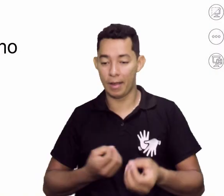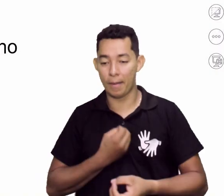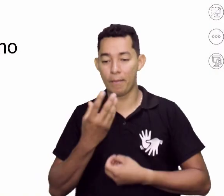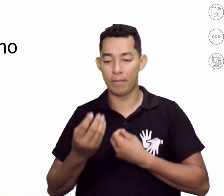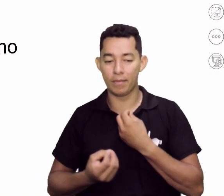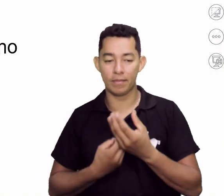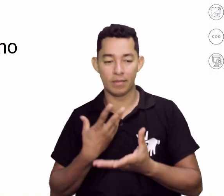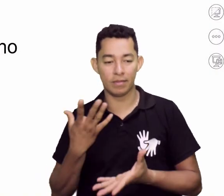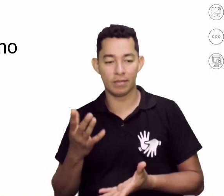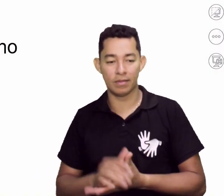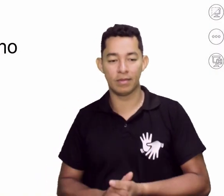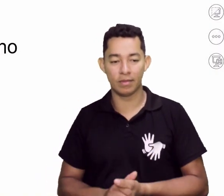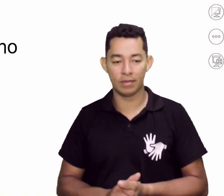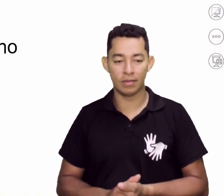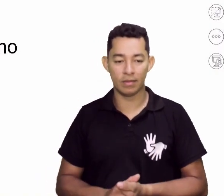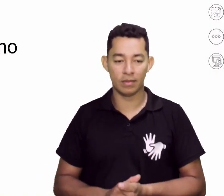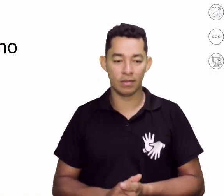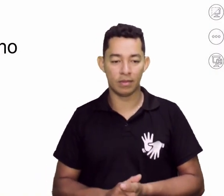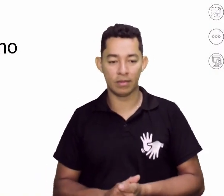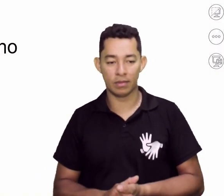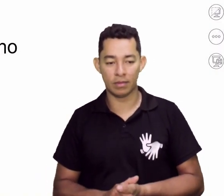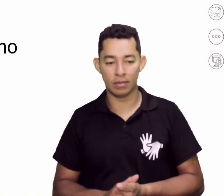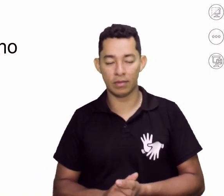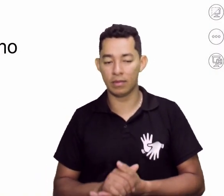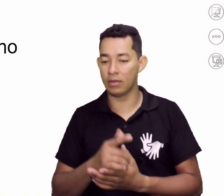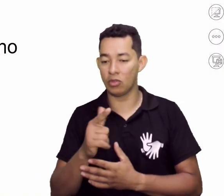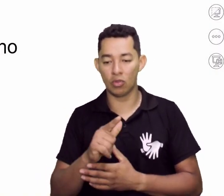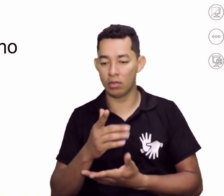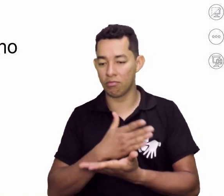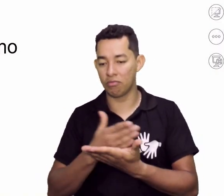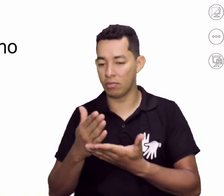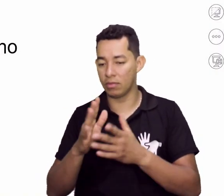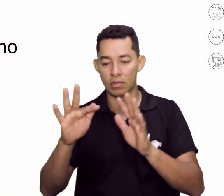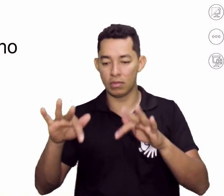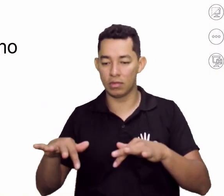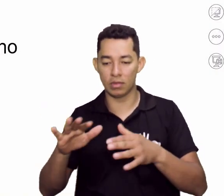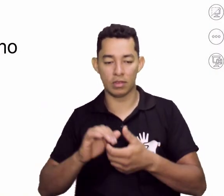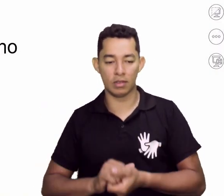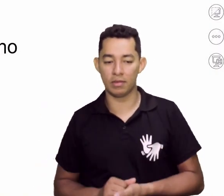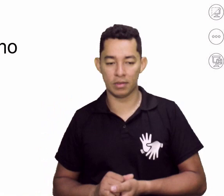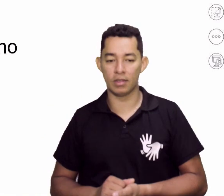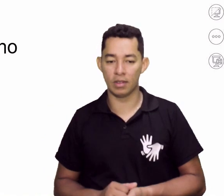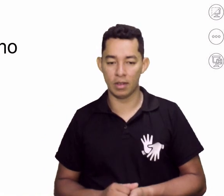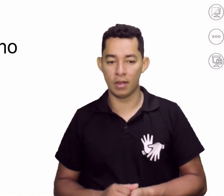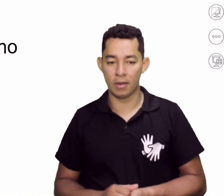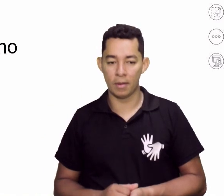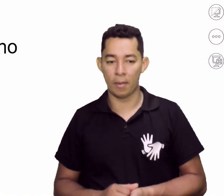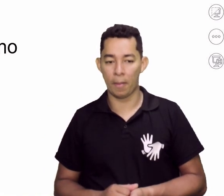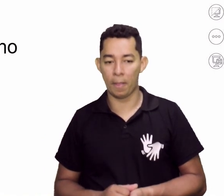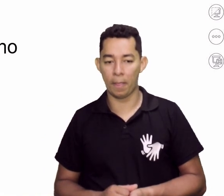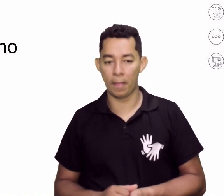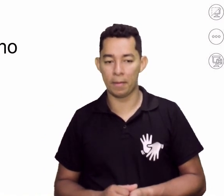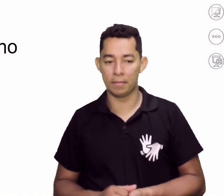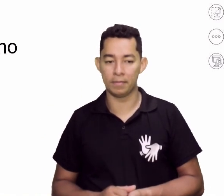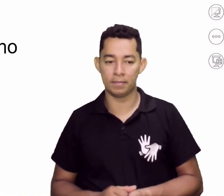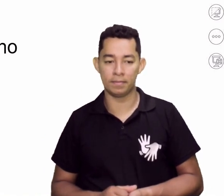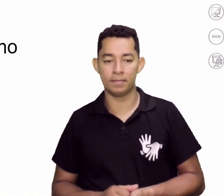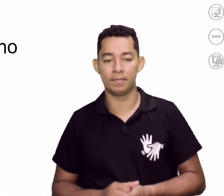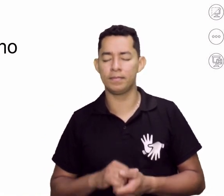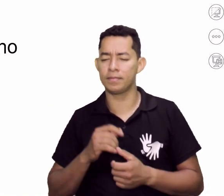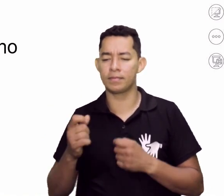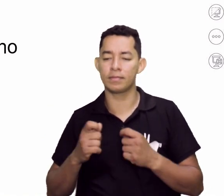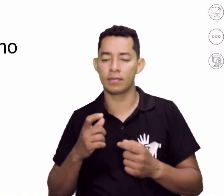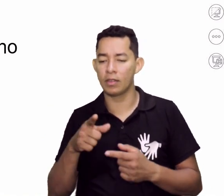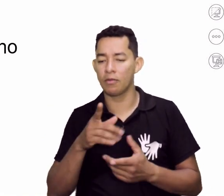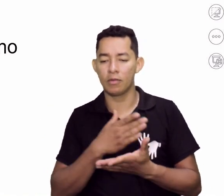porque não tem começo nem tem fim, né? Quer dizer, se você... De que ponto